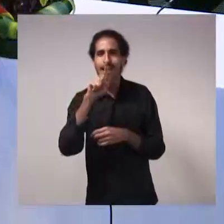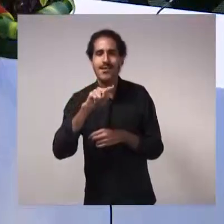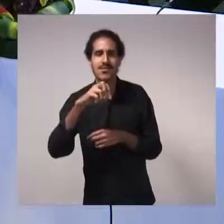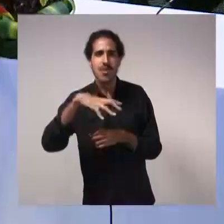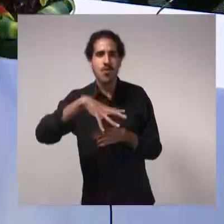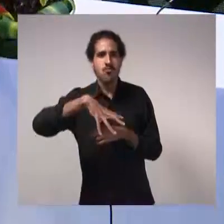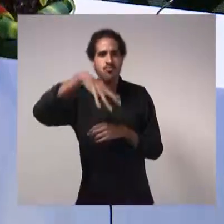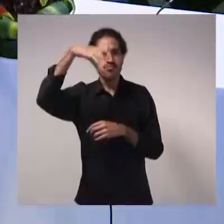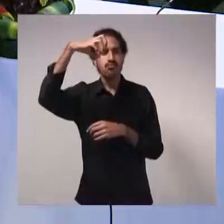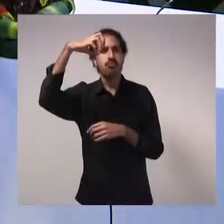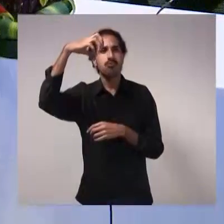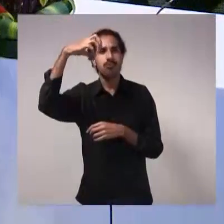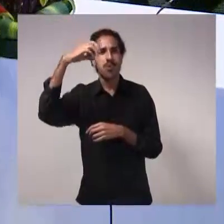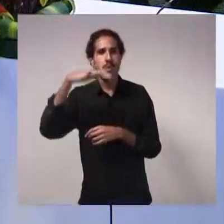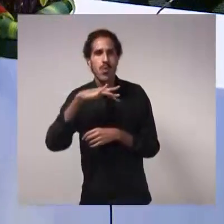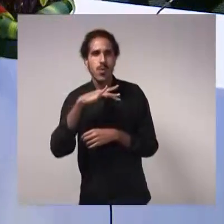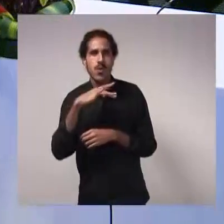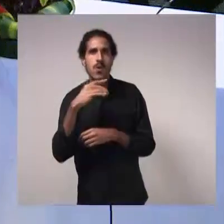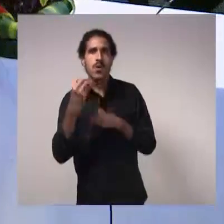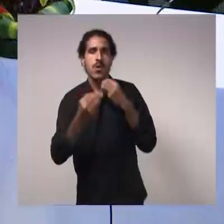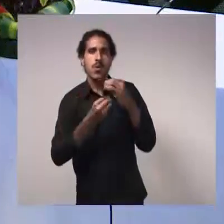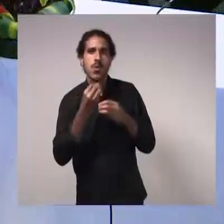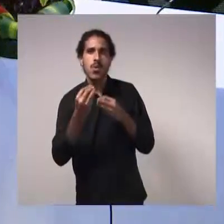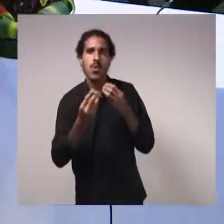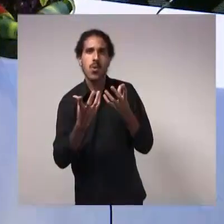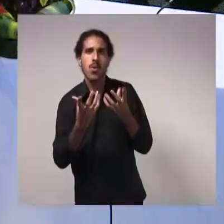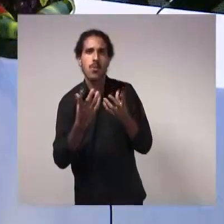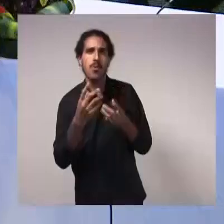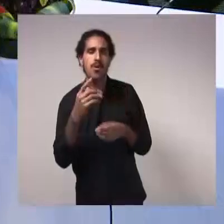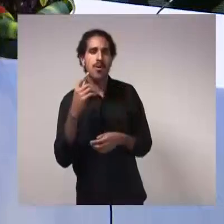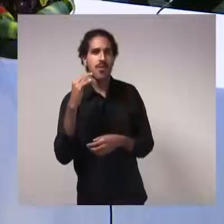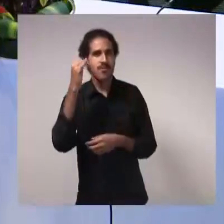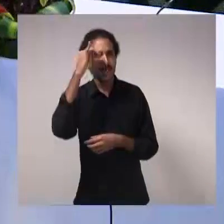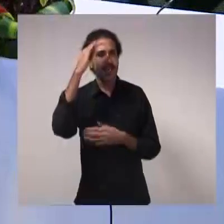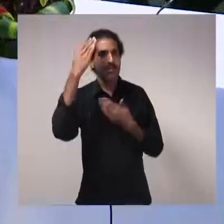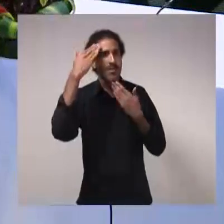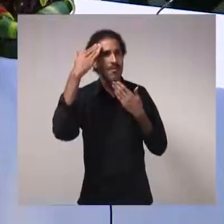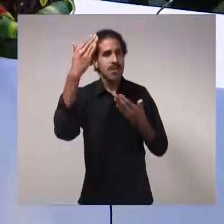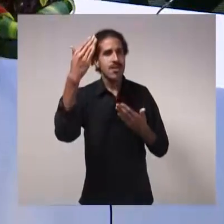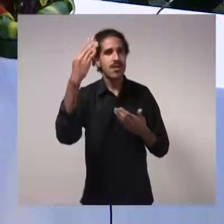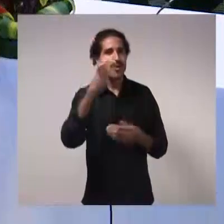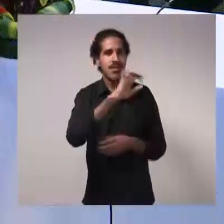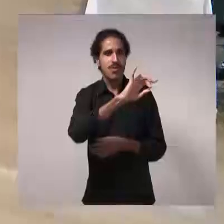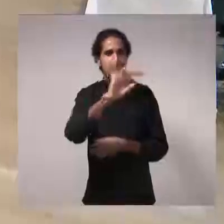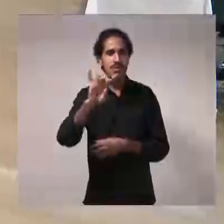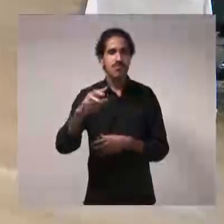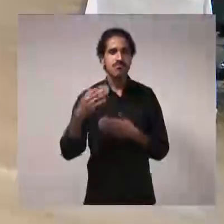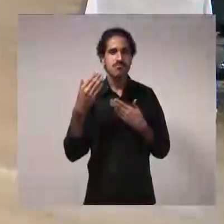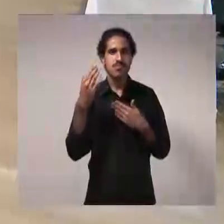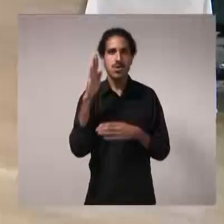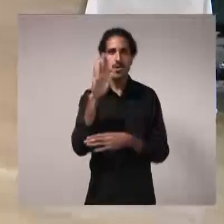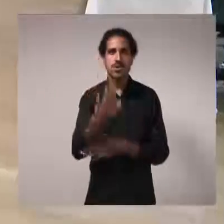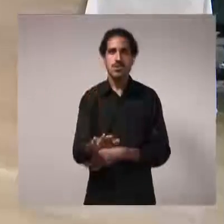para a absorção, a mitigação dessas emissões. Muito obrigado a todos. Boa tarde.